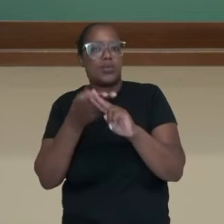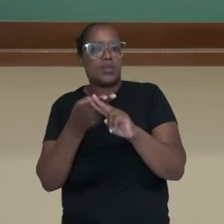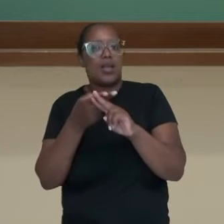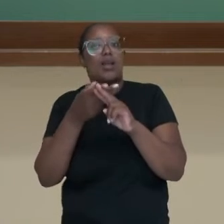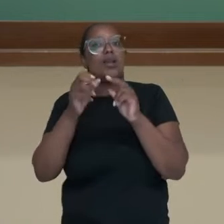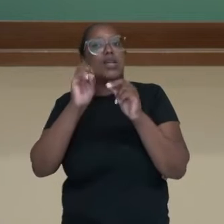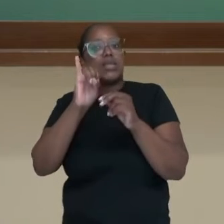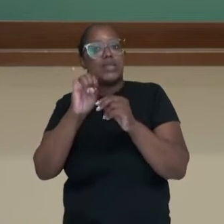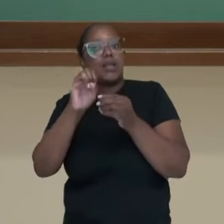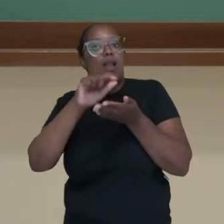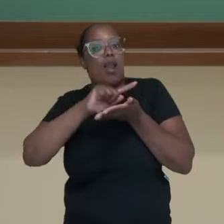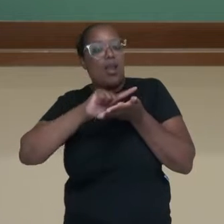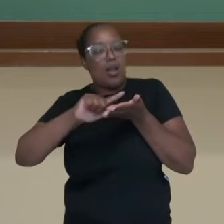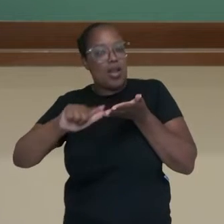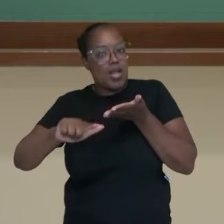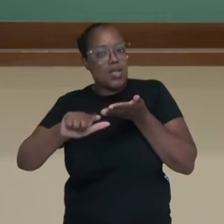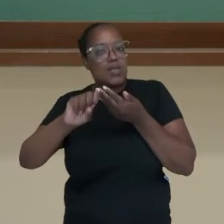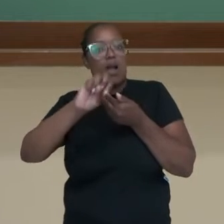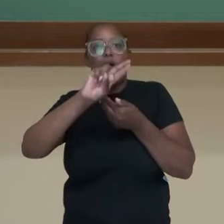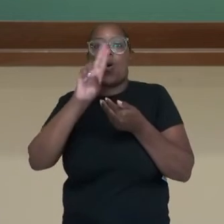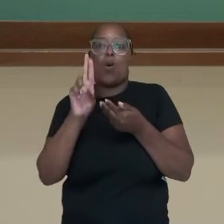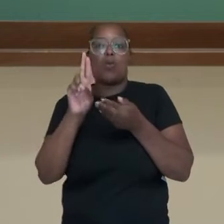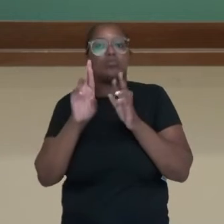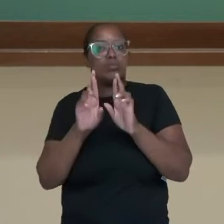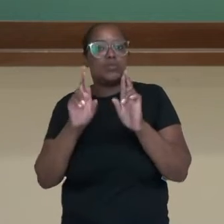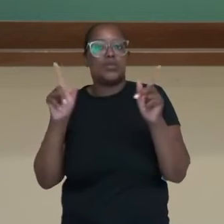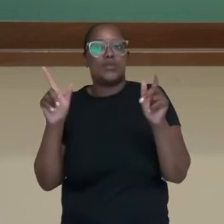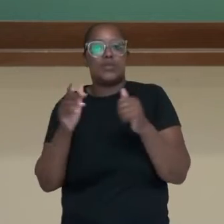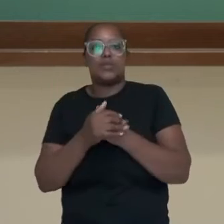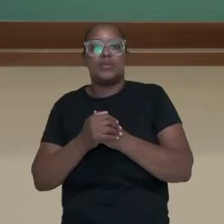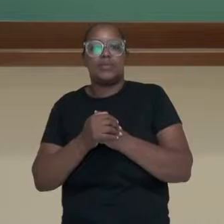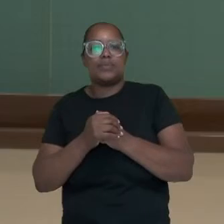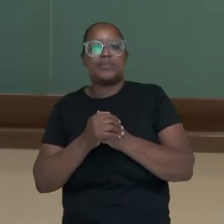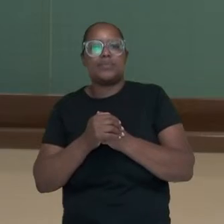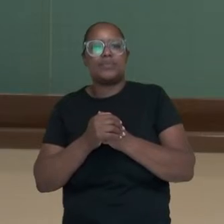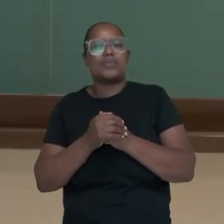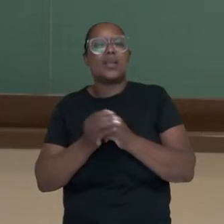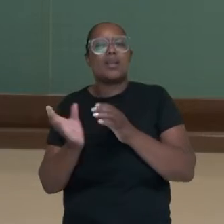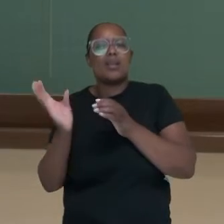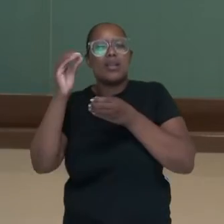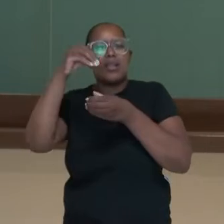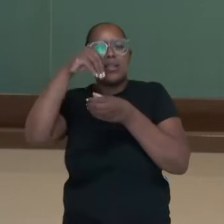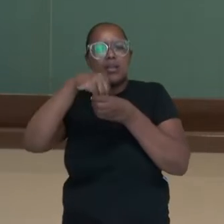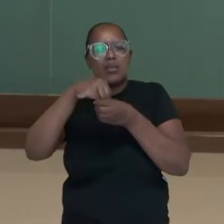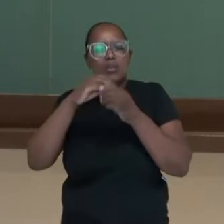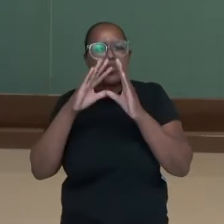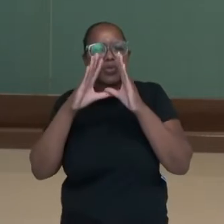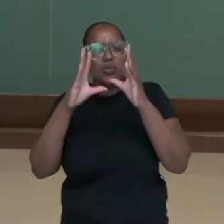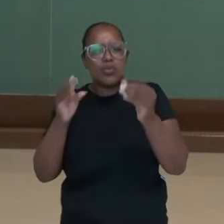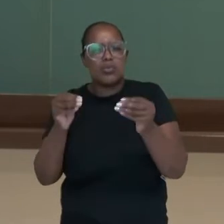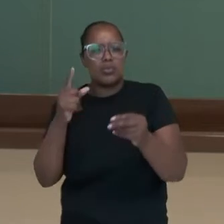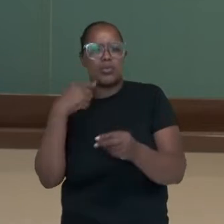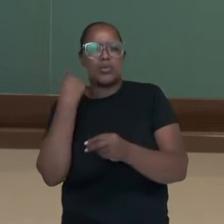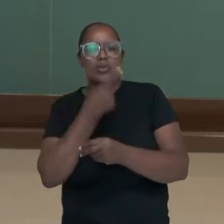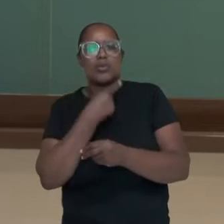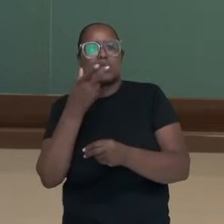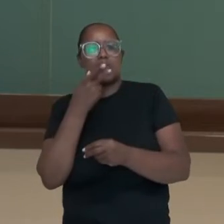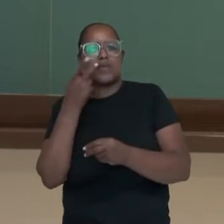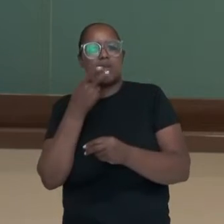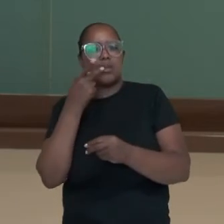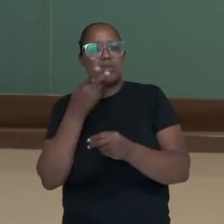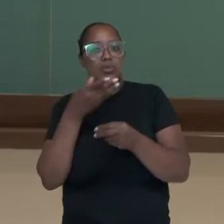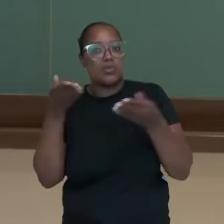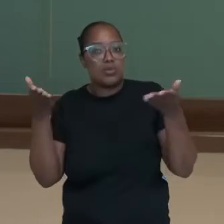lisa quanto a pino. E dentro de tudo que nós vimos até agora desse